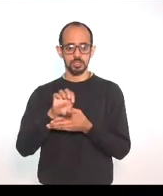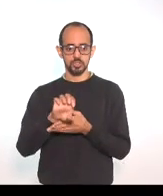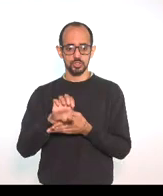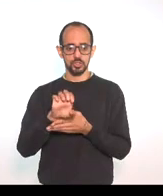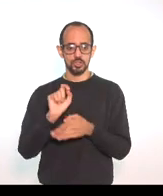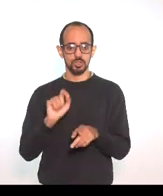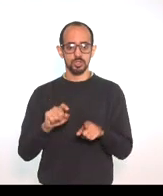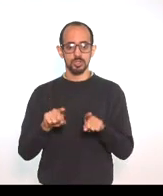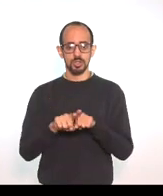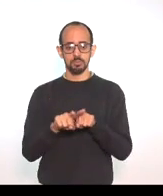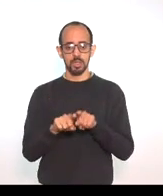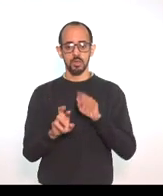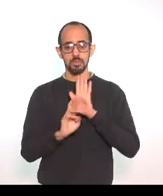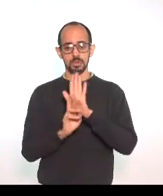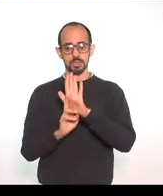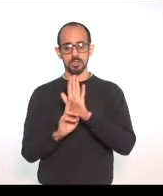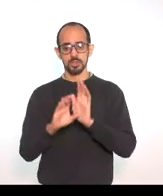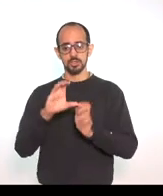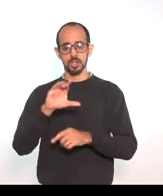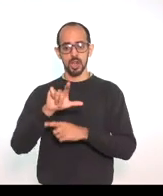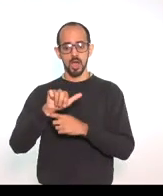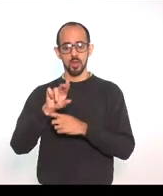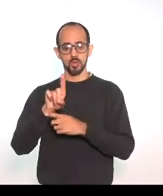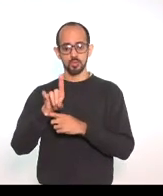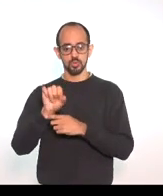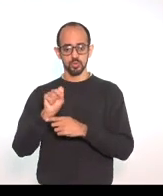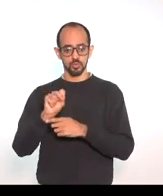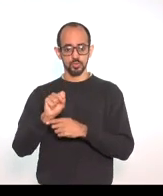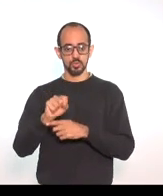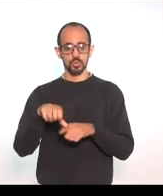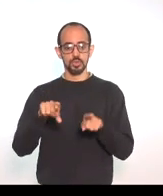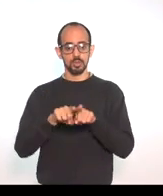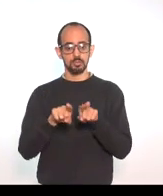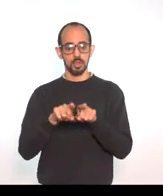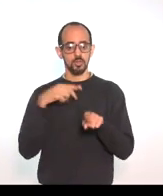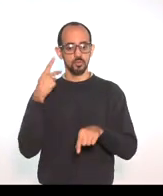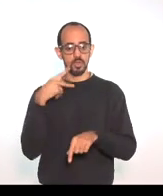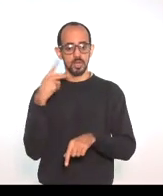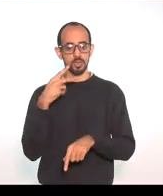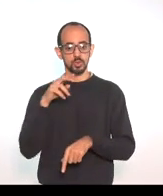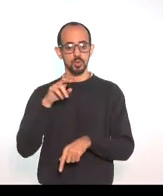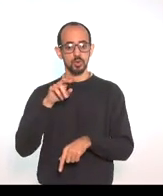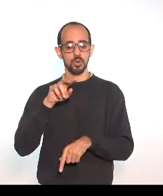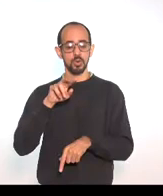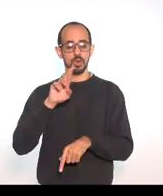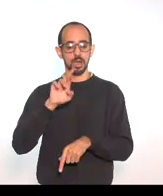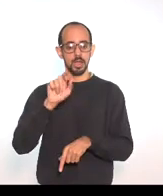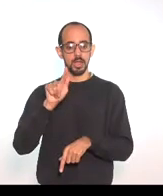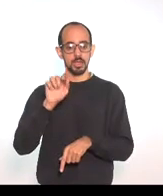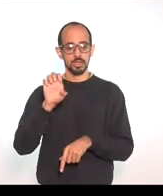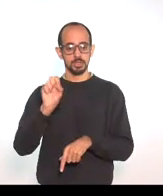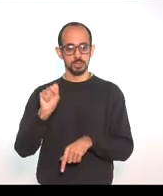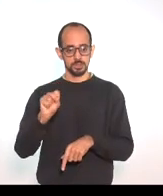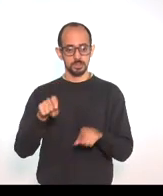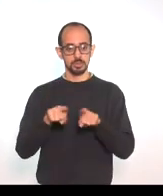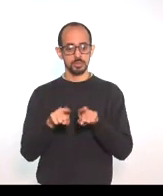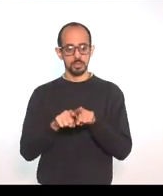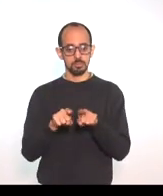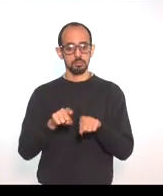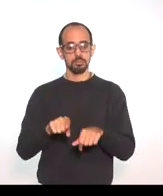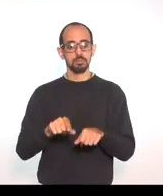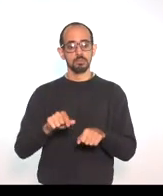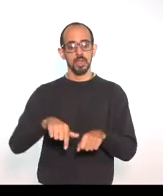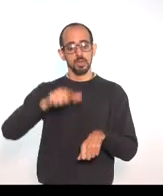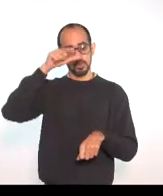casa Fluminense Cláudia Cruz a o vereador Romário Régis e sua Assessoria aqui presente e aos deputados Luiz Paulo Corrêa da Rocha